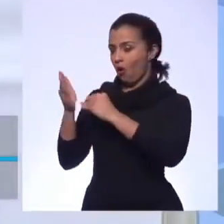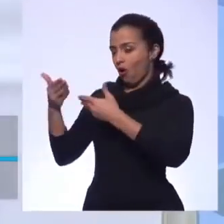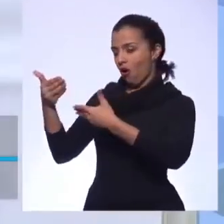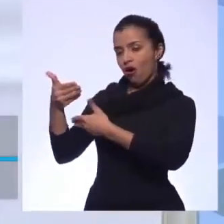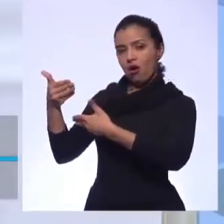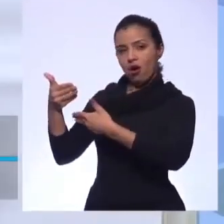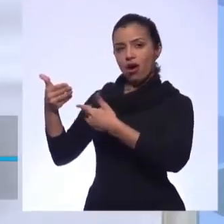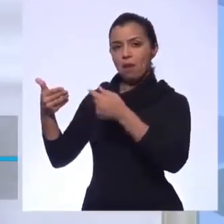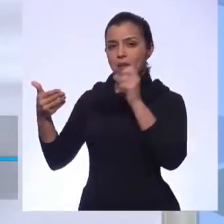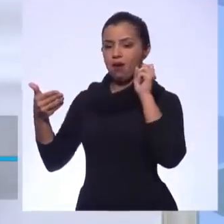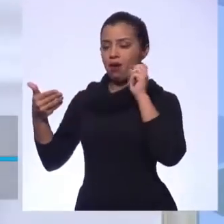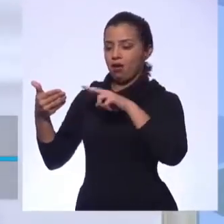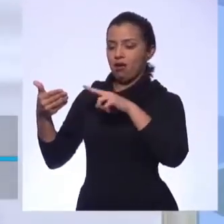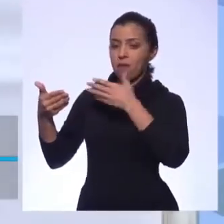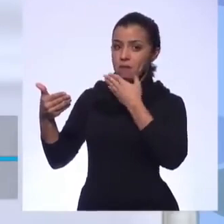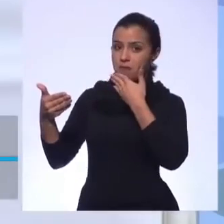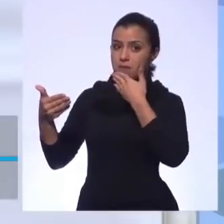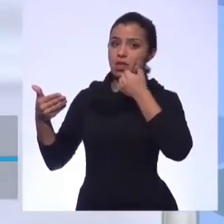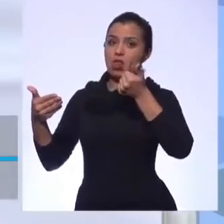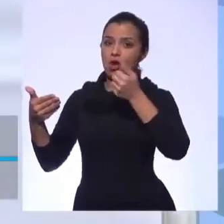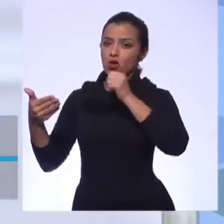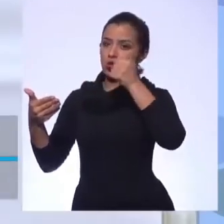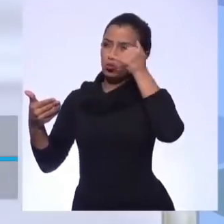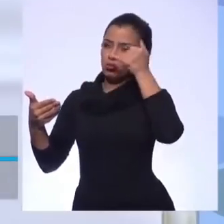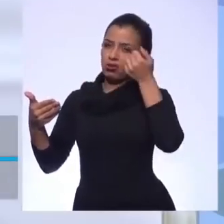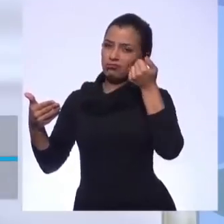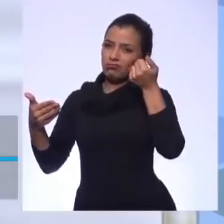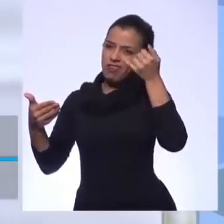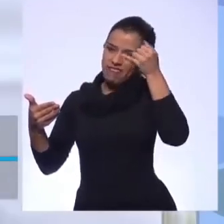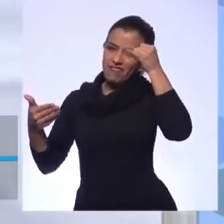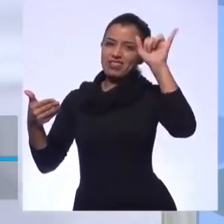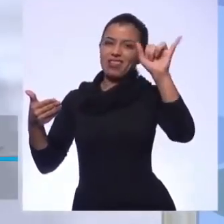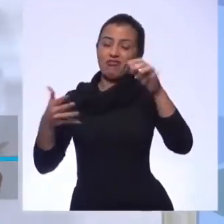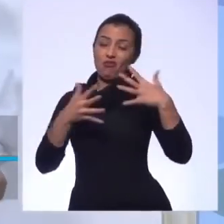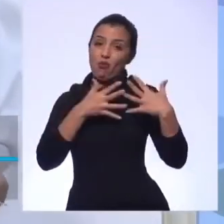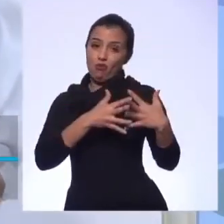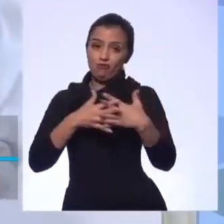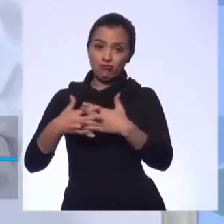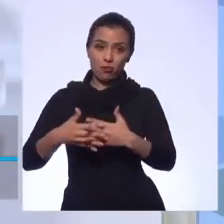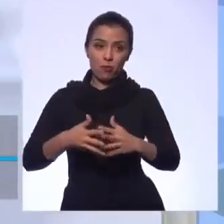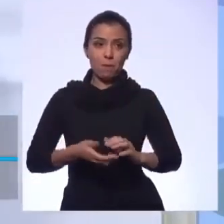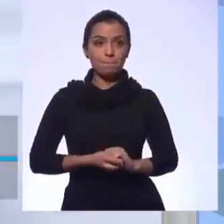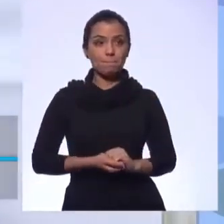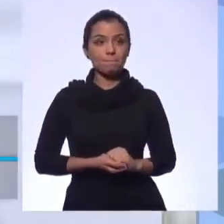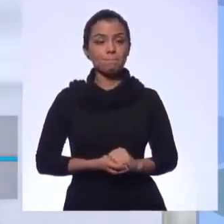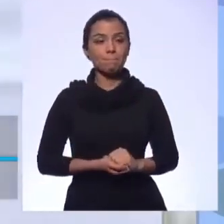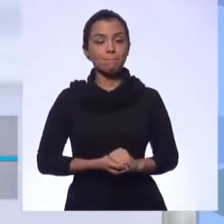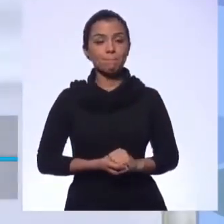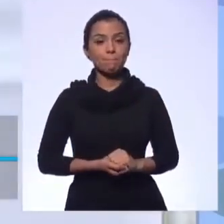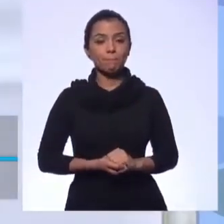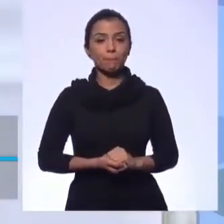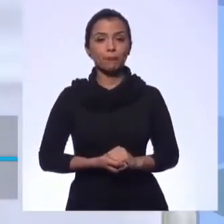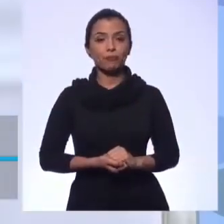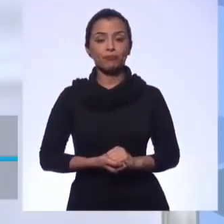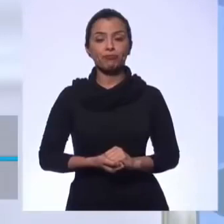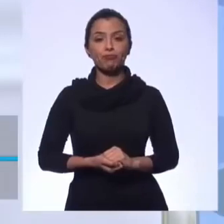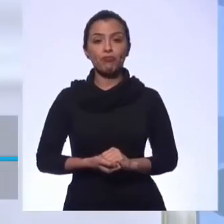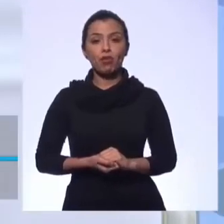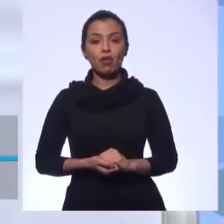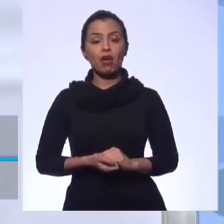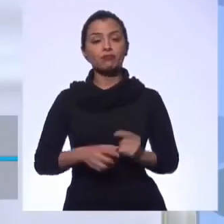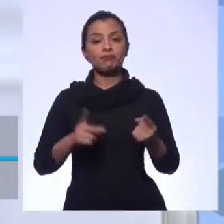muita besteira, tá bom? Porque é muito assunto, né? A gente pode acabar se confundindo, tá bom? Então, primeiro é a hepatite